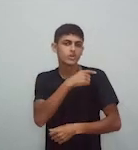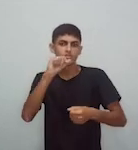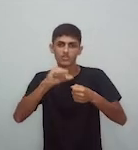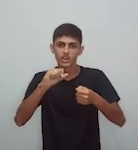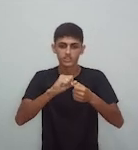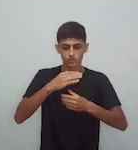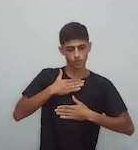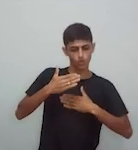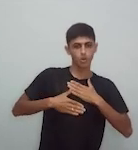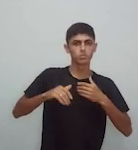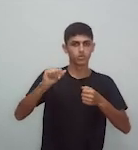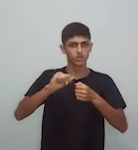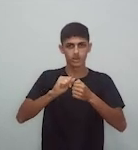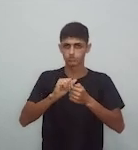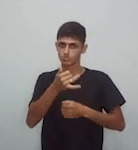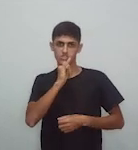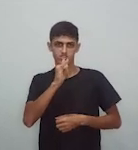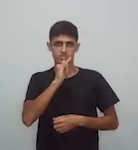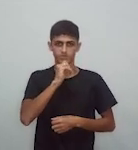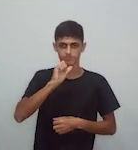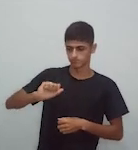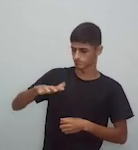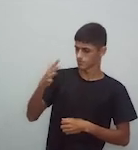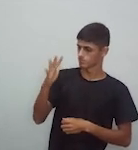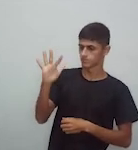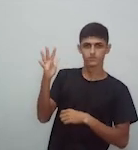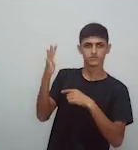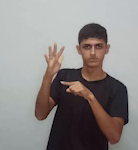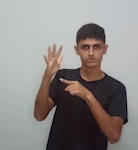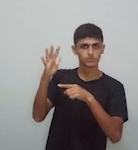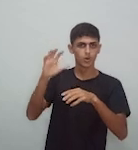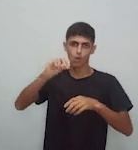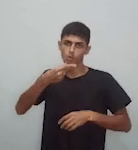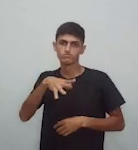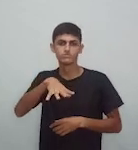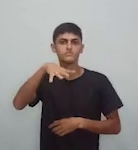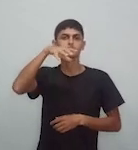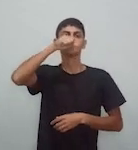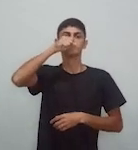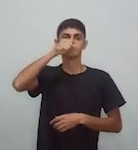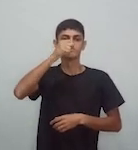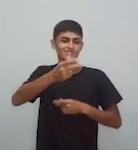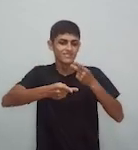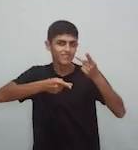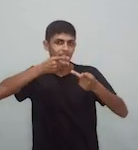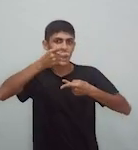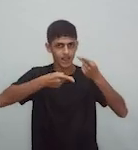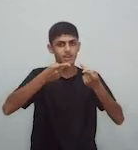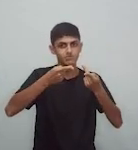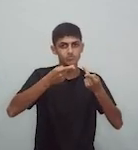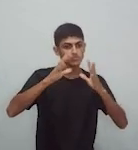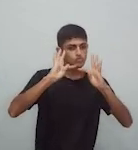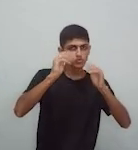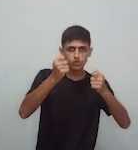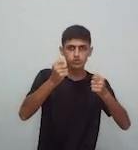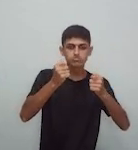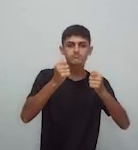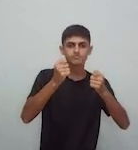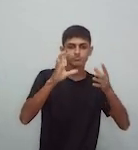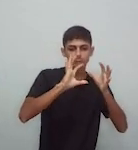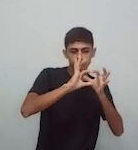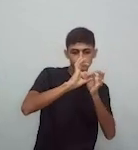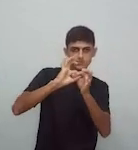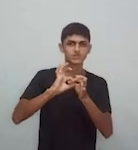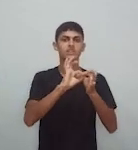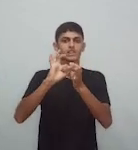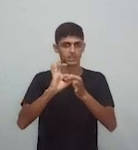está fazendo. Então, o fato de eu conseguir mexer minhas mãos, o fato de eu conseguir respirar, o fato de eu conseguir falar, isso tudo é